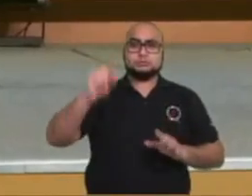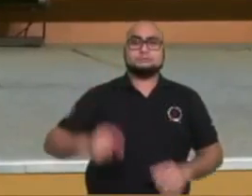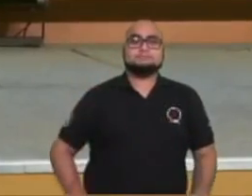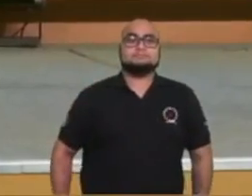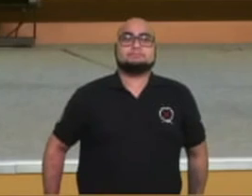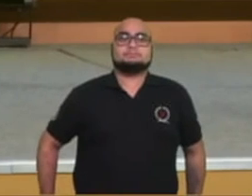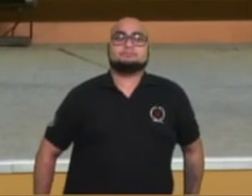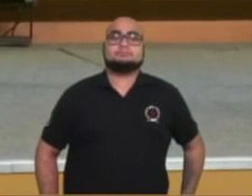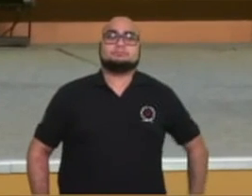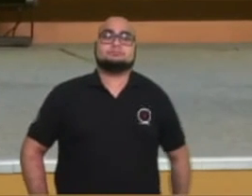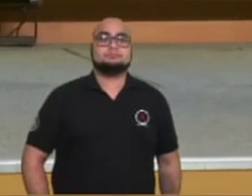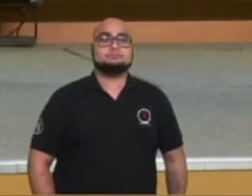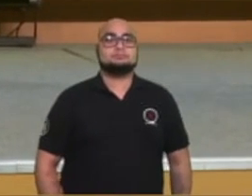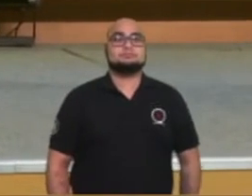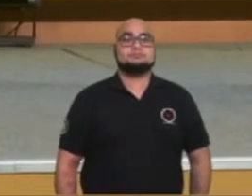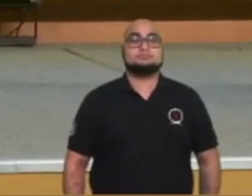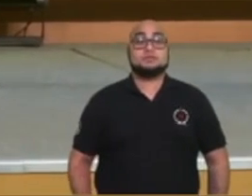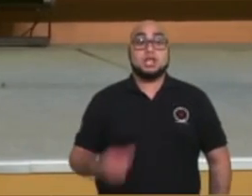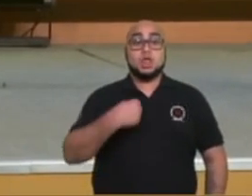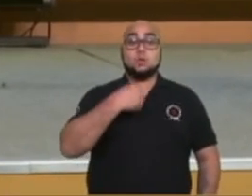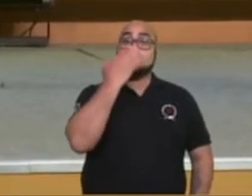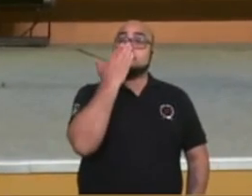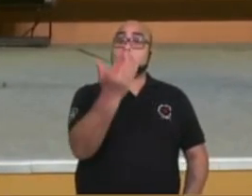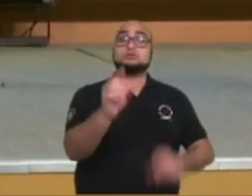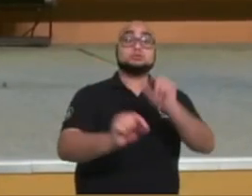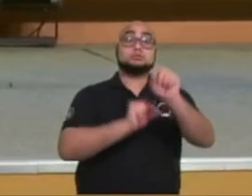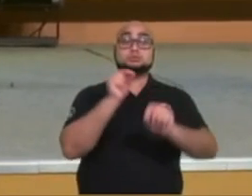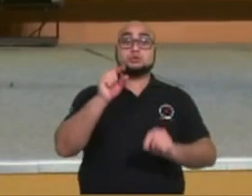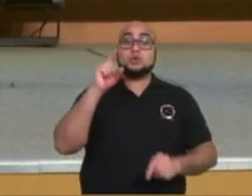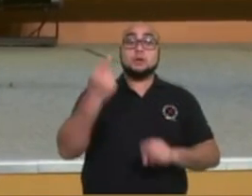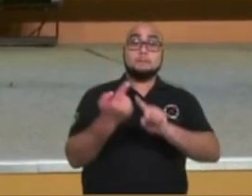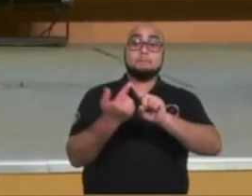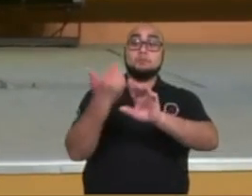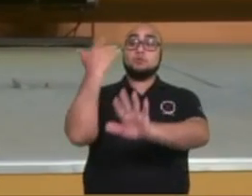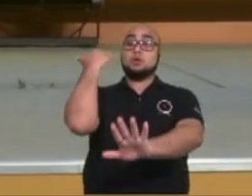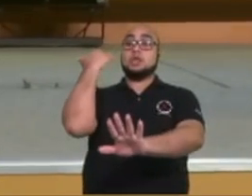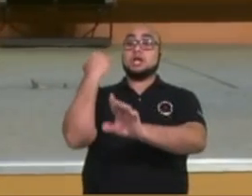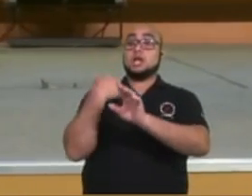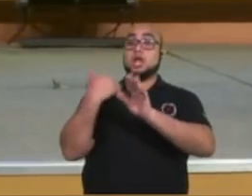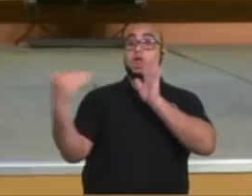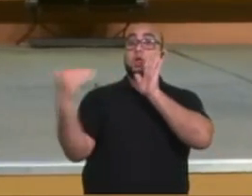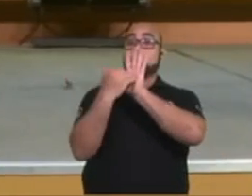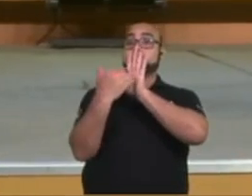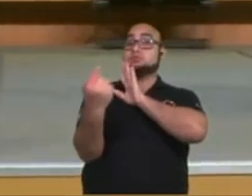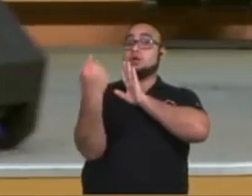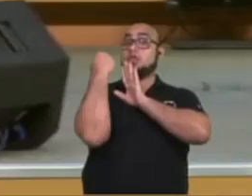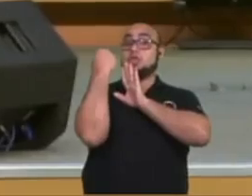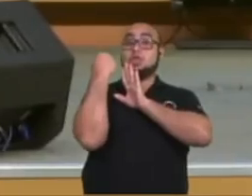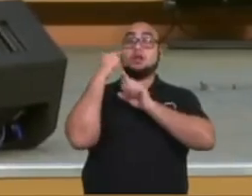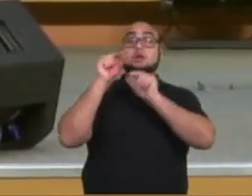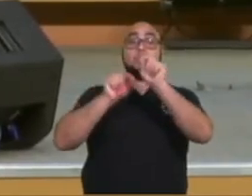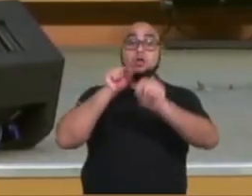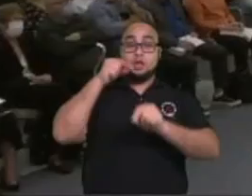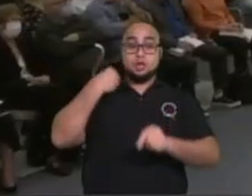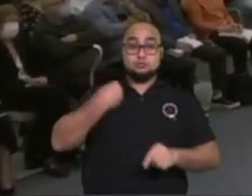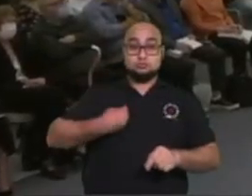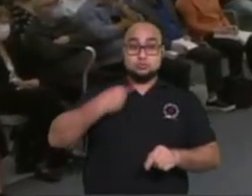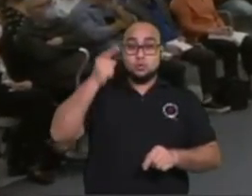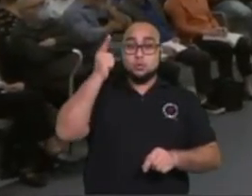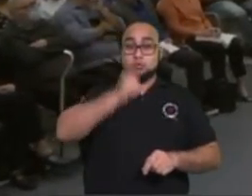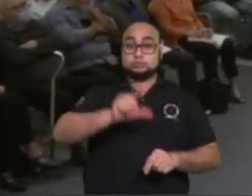e aqui eu tô na frente aqui eu tô atrás aqui eu sou ali eu não sou